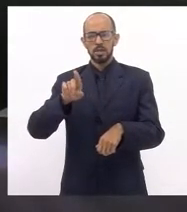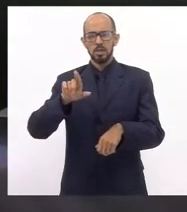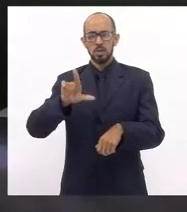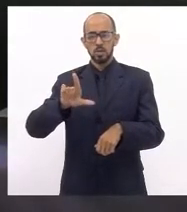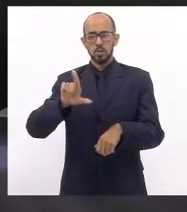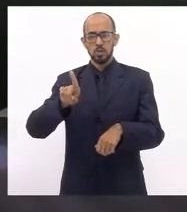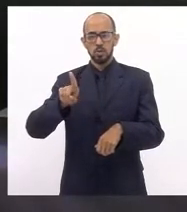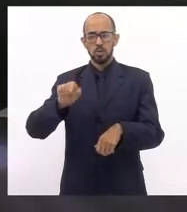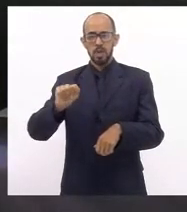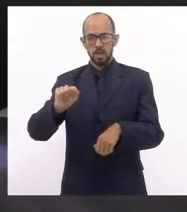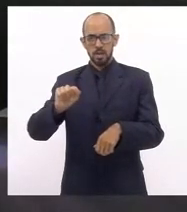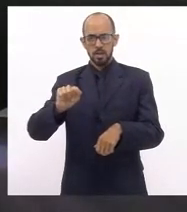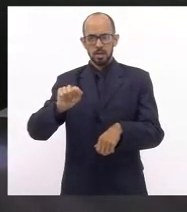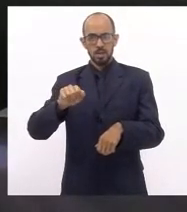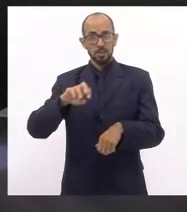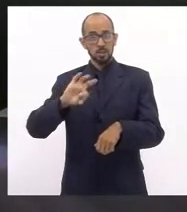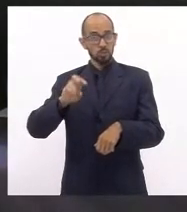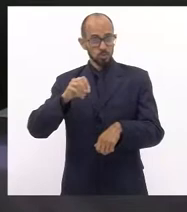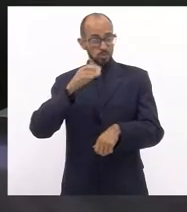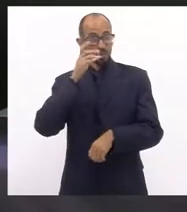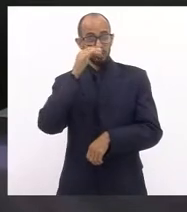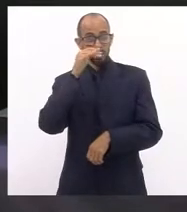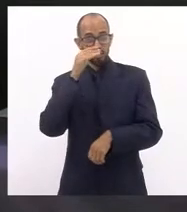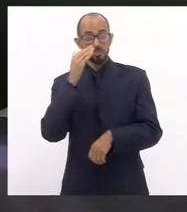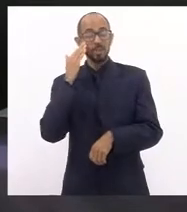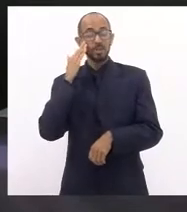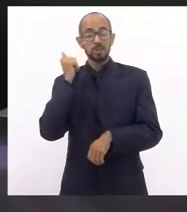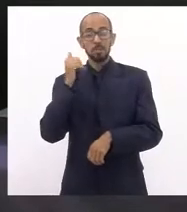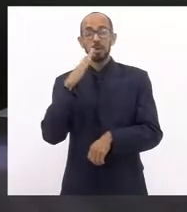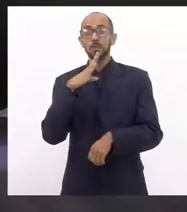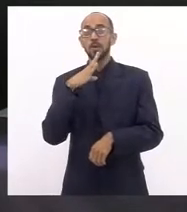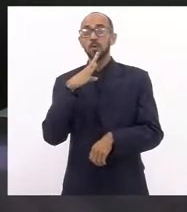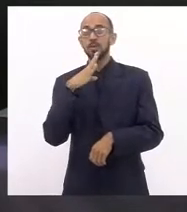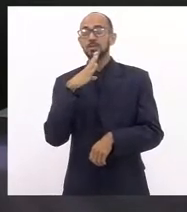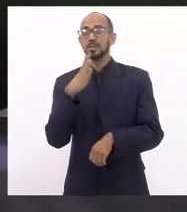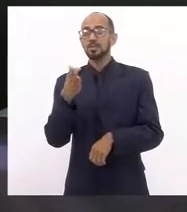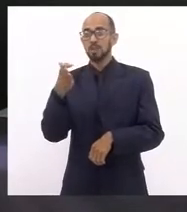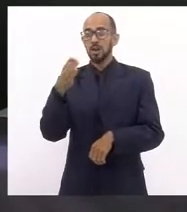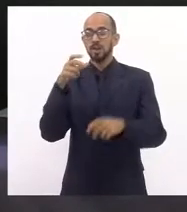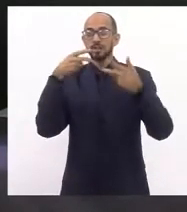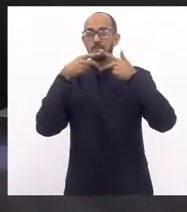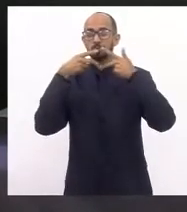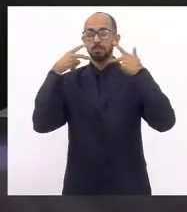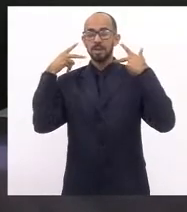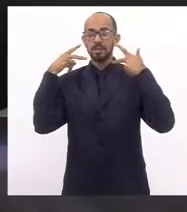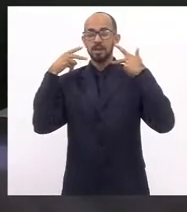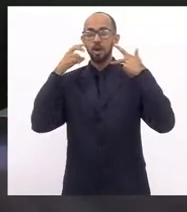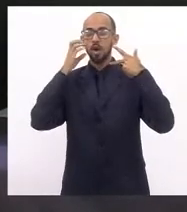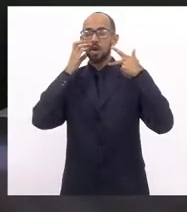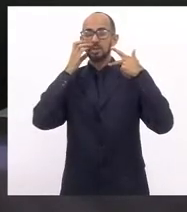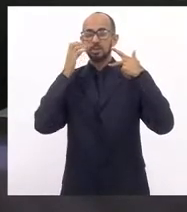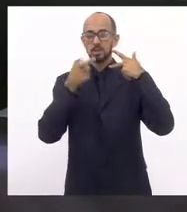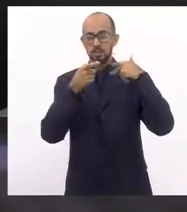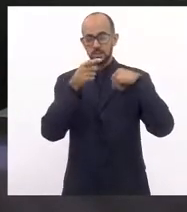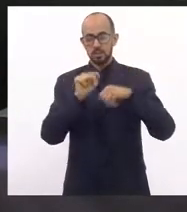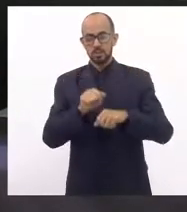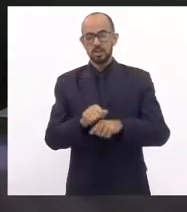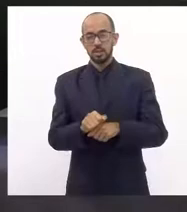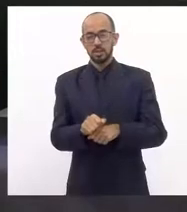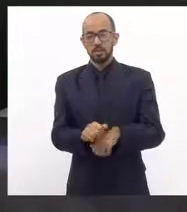está todo mundo curioso de saber quem é você. Irmã Hilda com máscara rosinha. Ah!